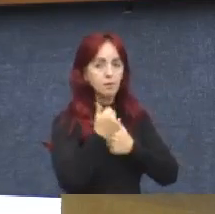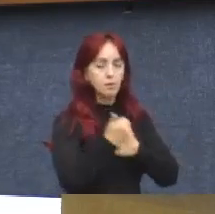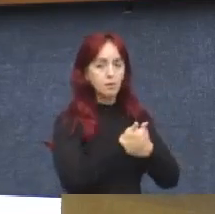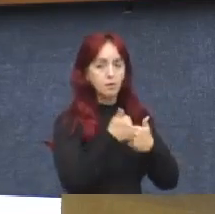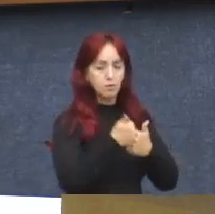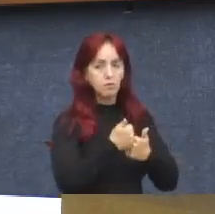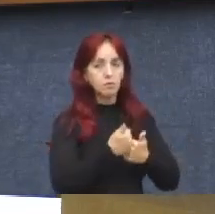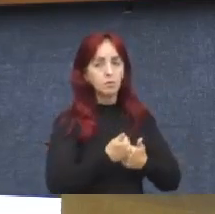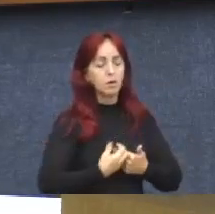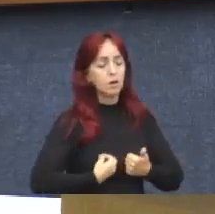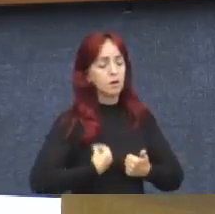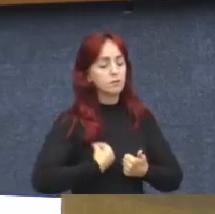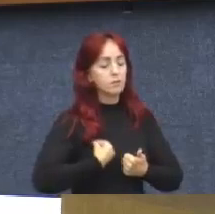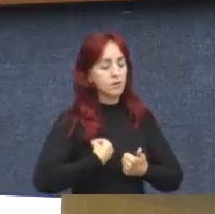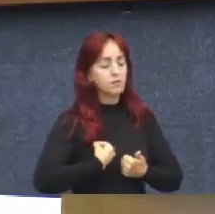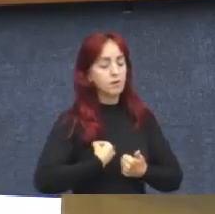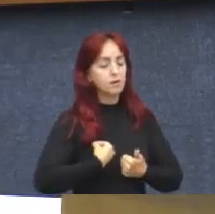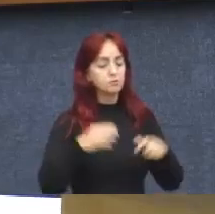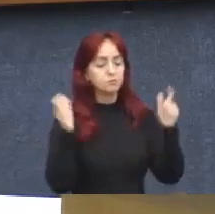encontrará um tesouro.